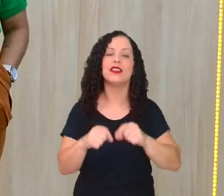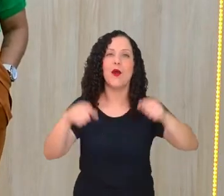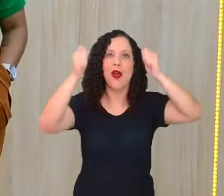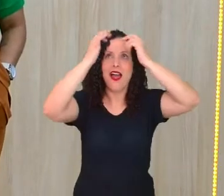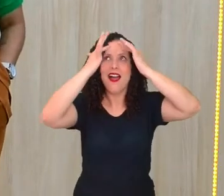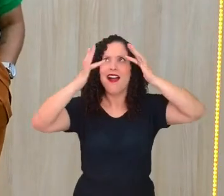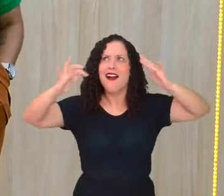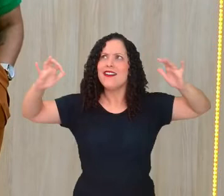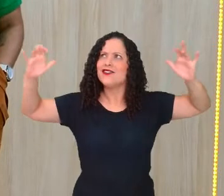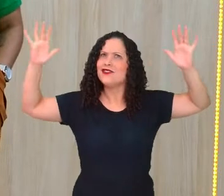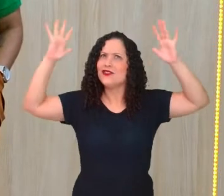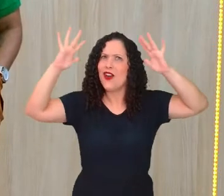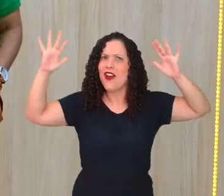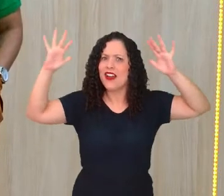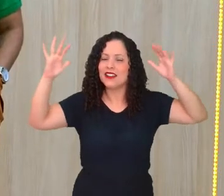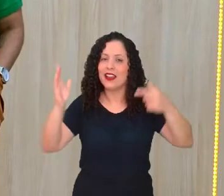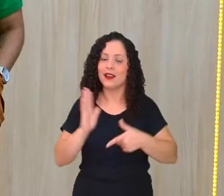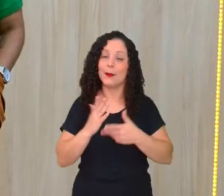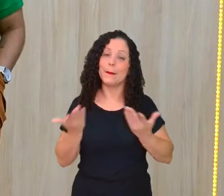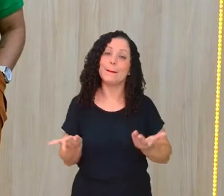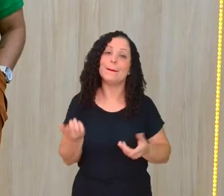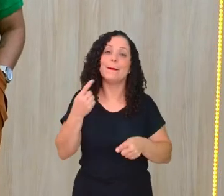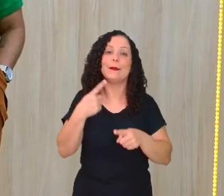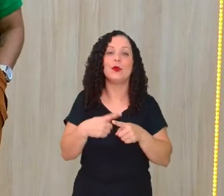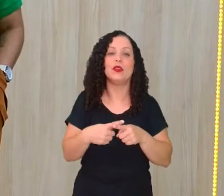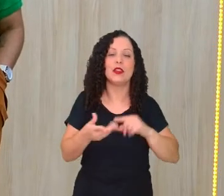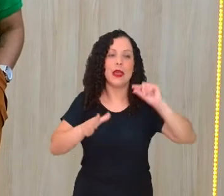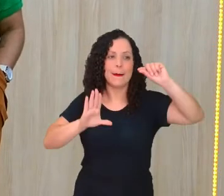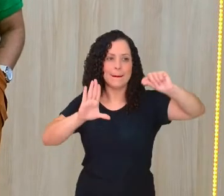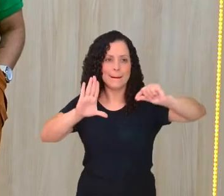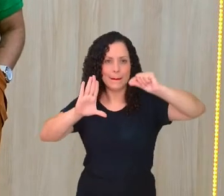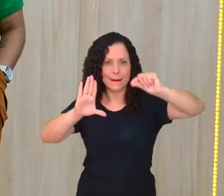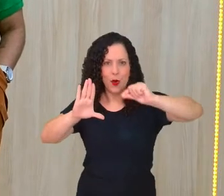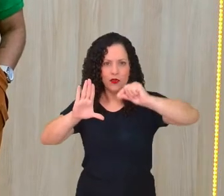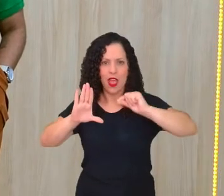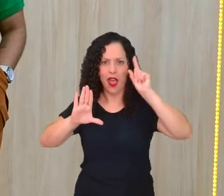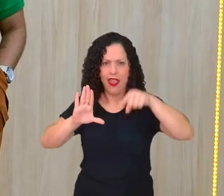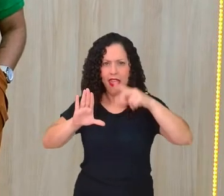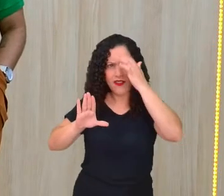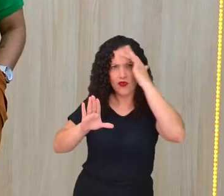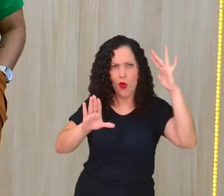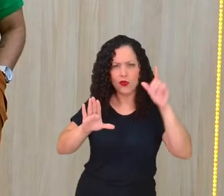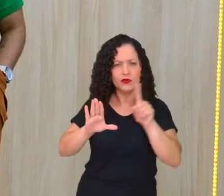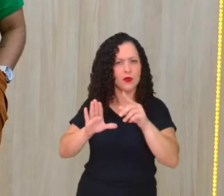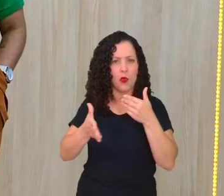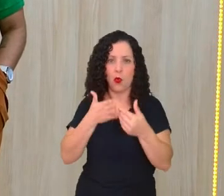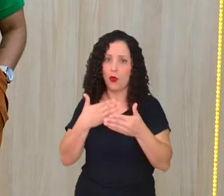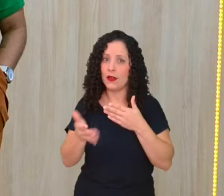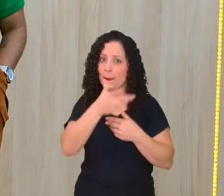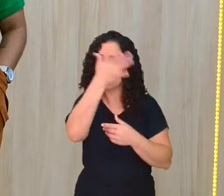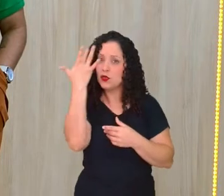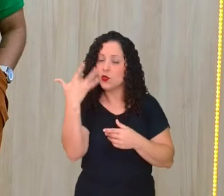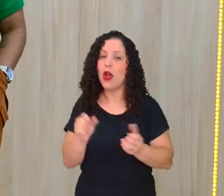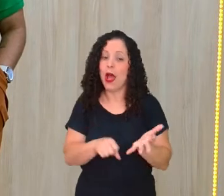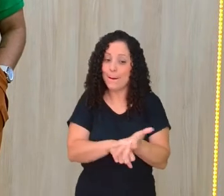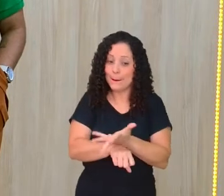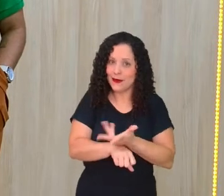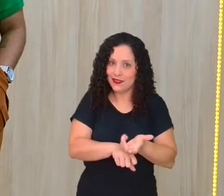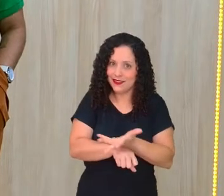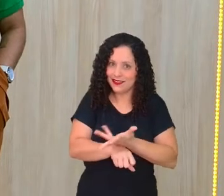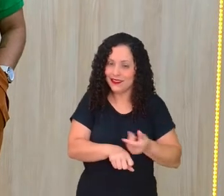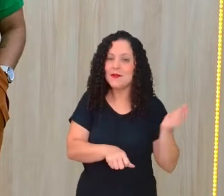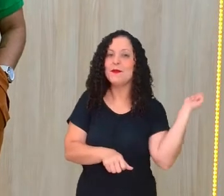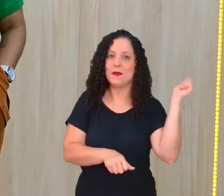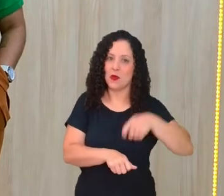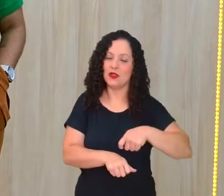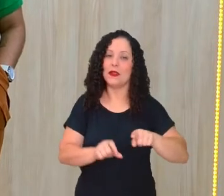né? Porque até então bordar não é um ato fantasioso. Qualquer pessoa pode fazer isso se tiver habilidade. Mas entrar dentro